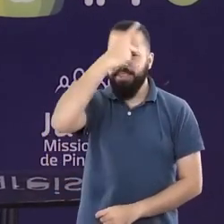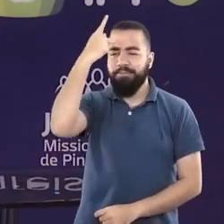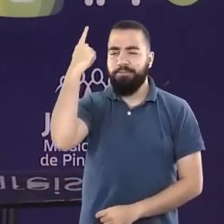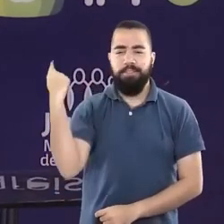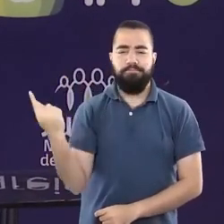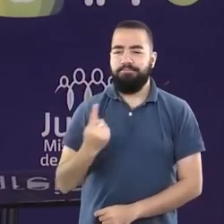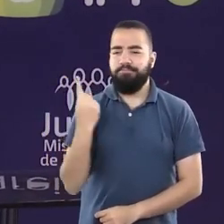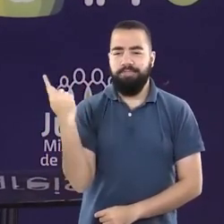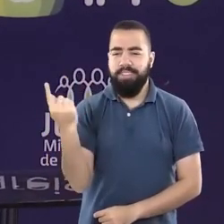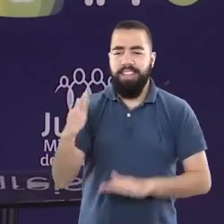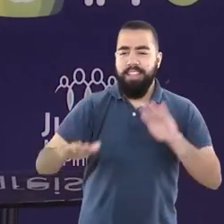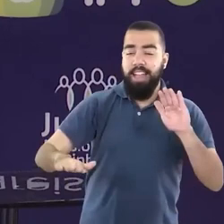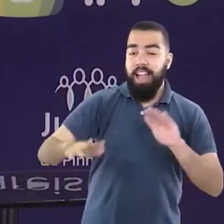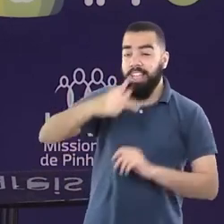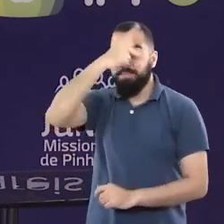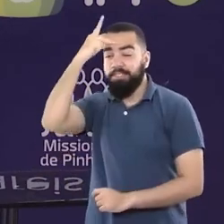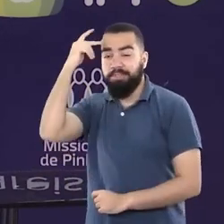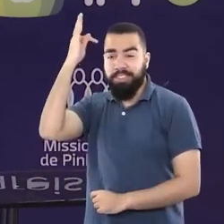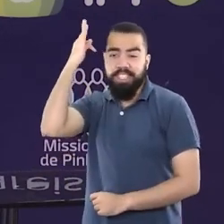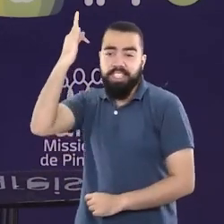Os teólogos liberais,